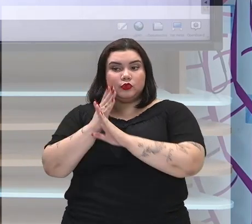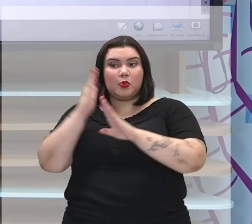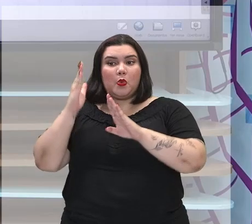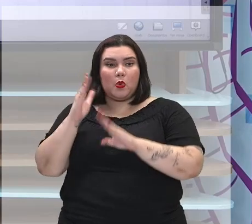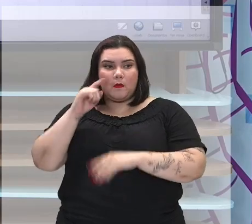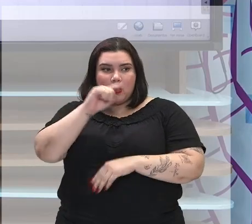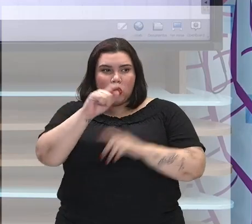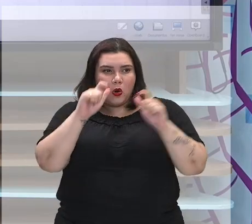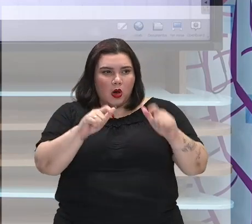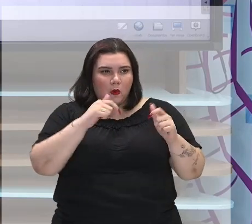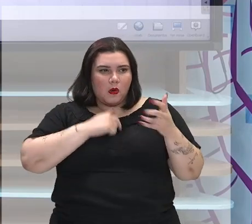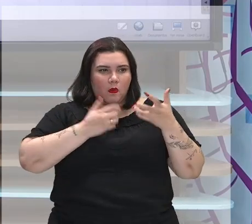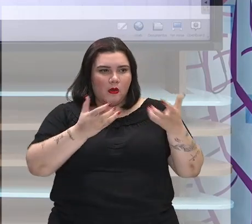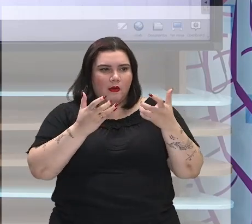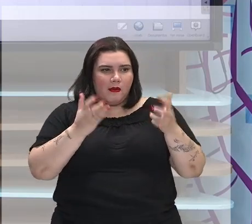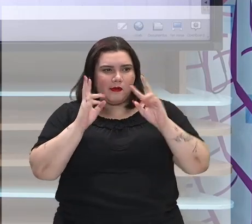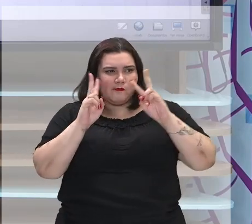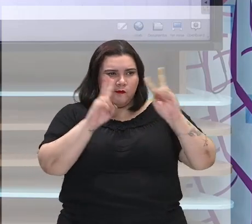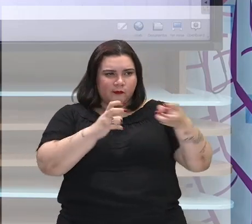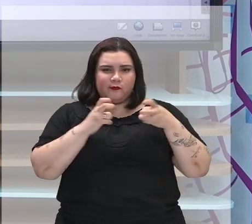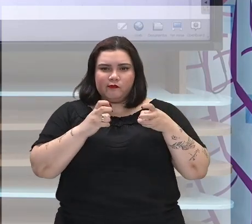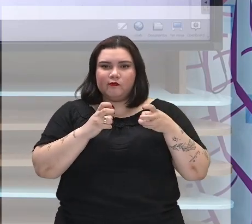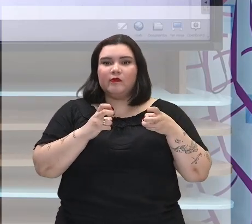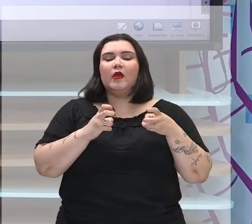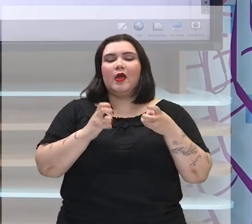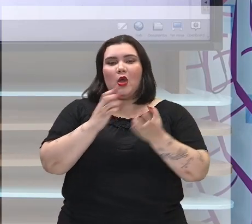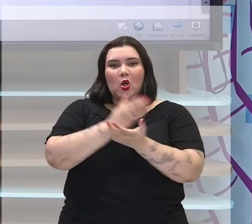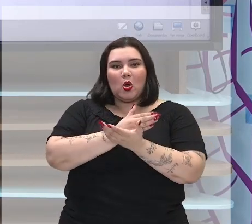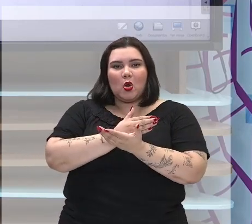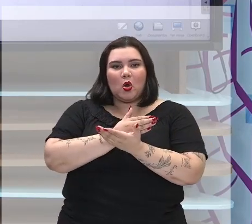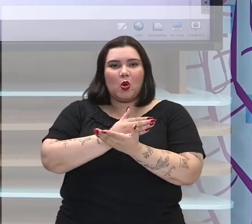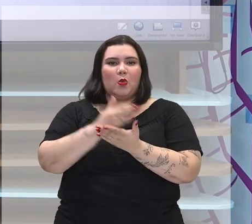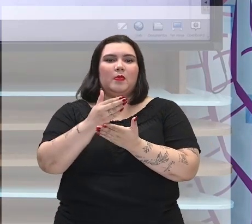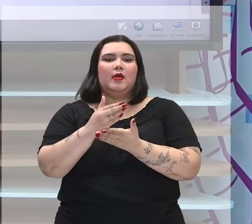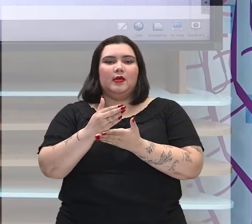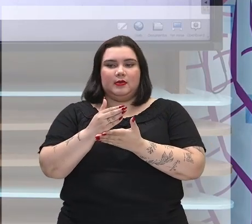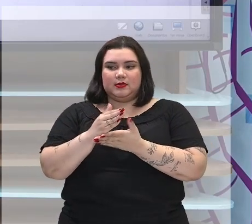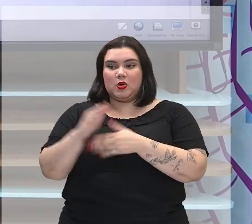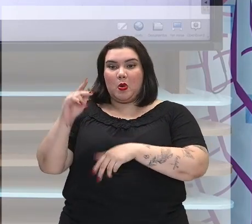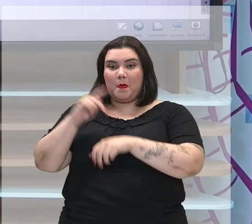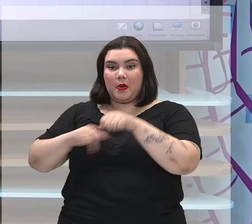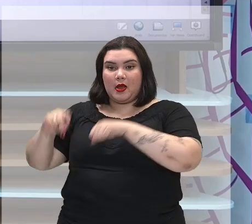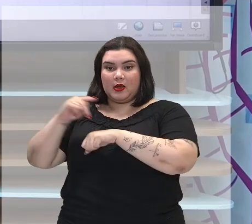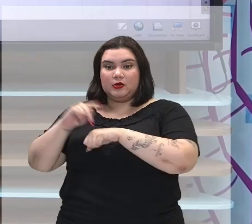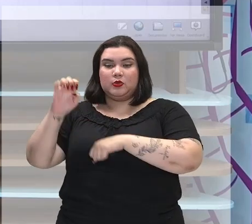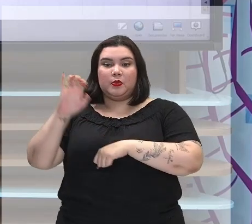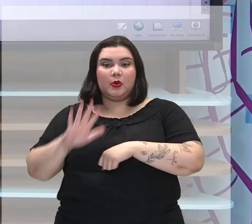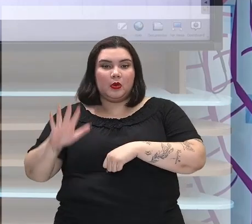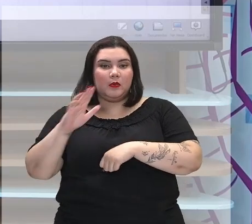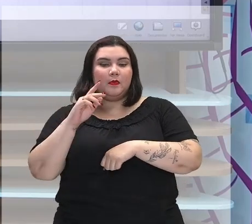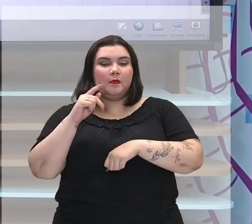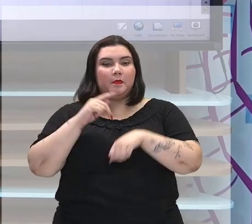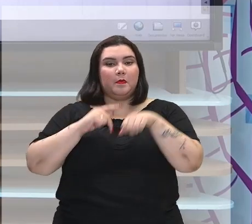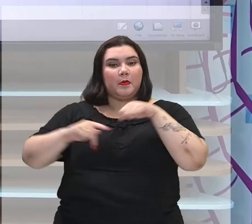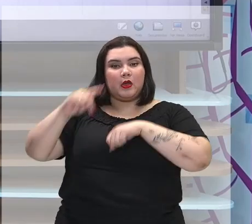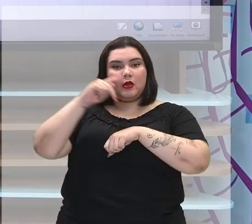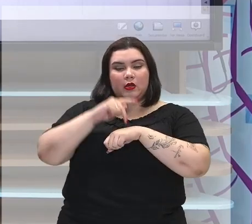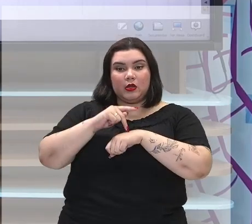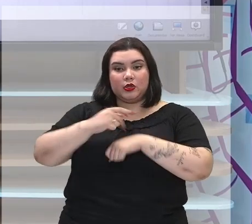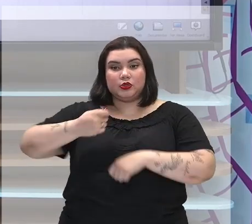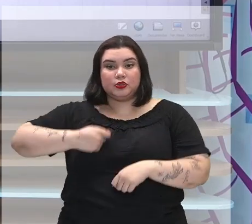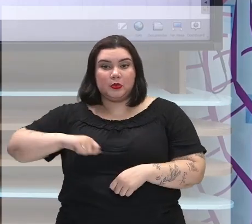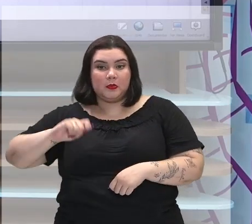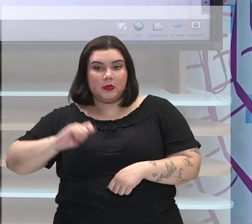deles, entra, né, esse embate entre essas duas nações europeias. De um lado,